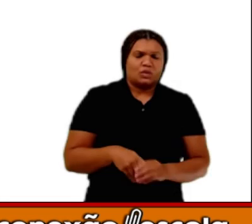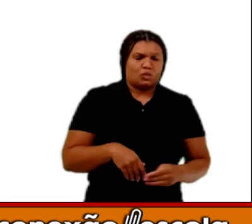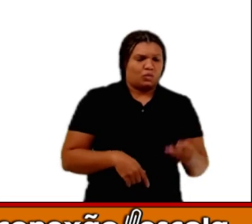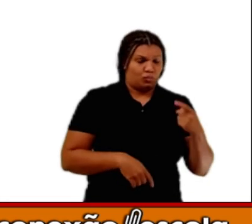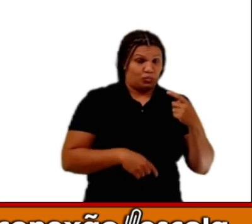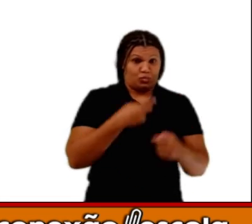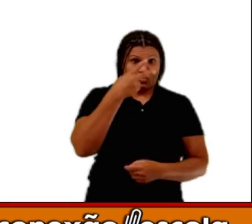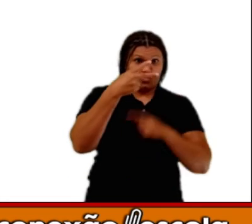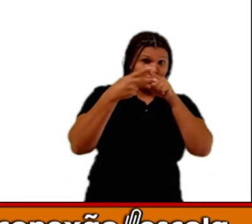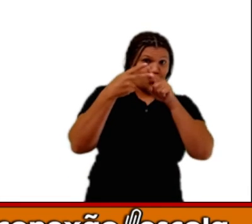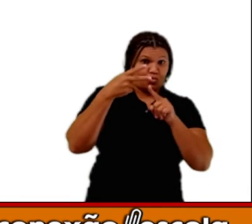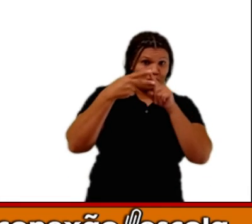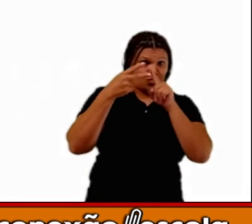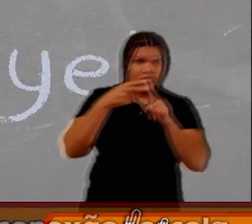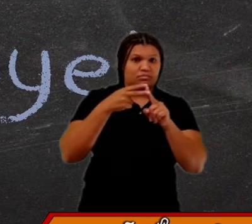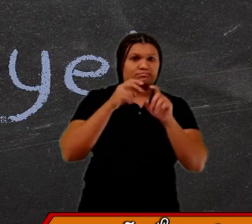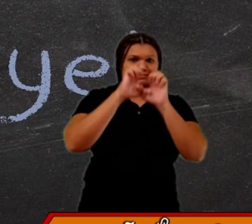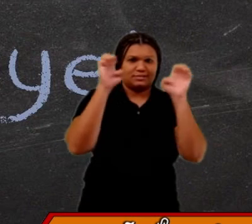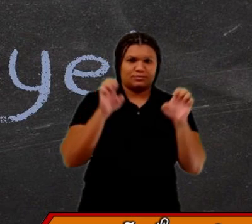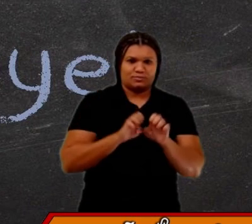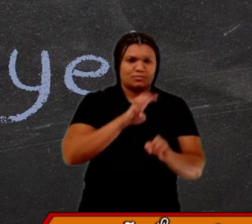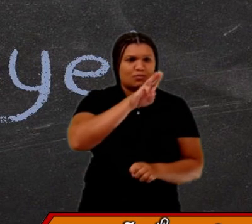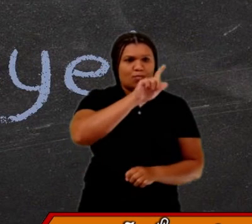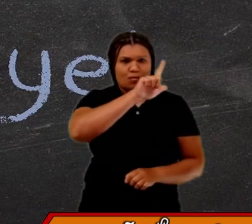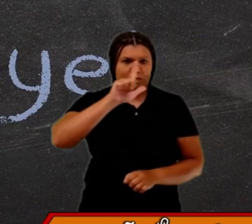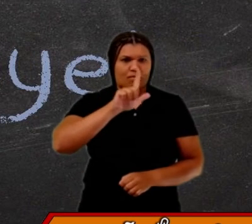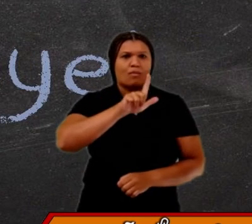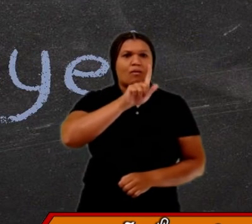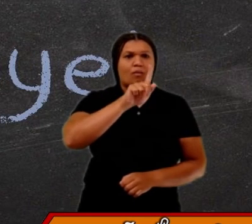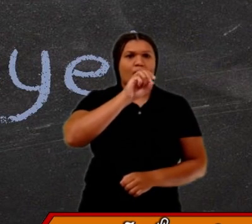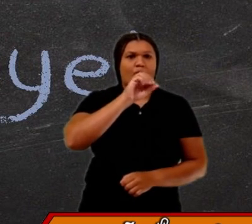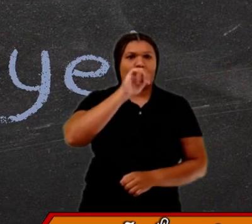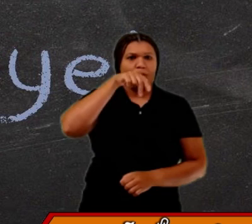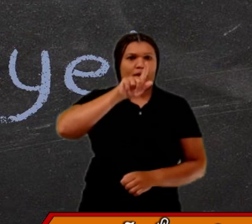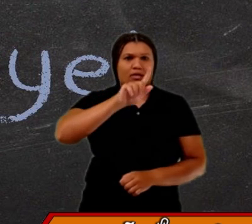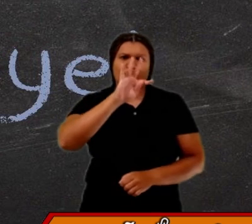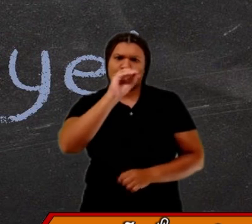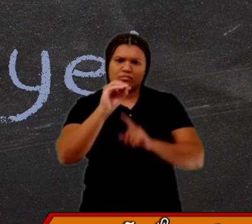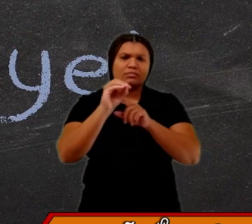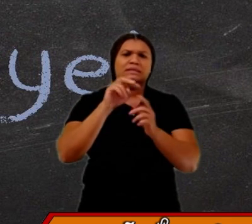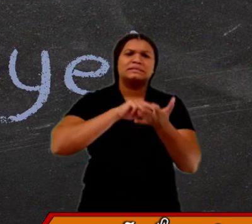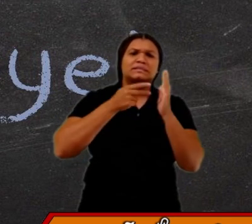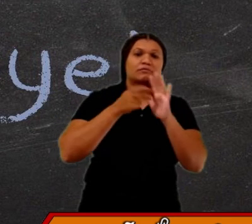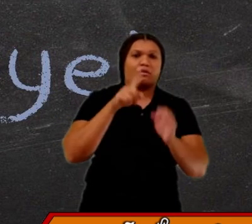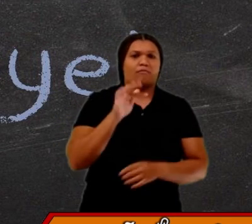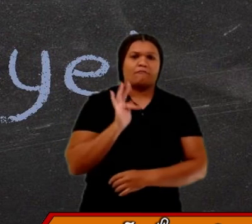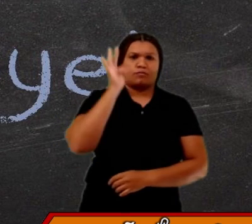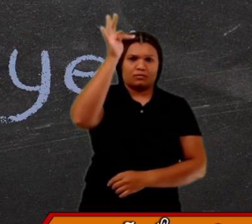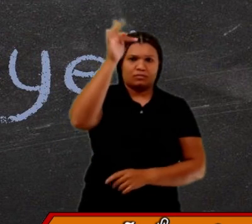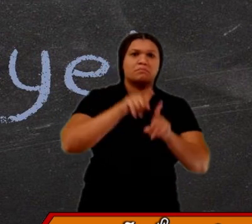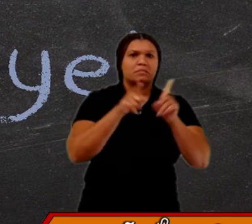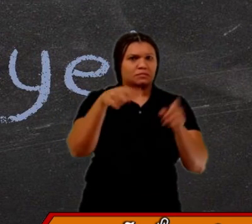tanto o eu como bom hein bicho referem seu futuro se referem só futuro mas você observa que a tradução de